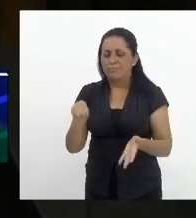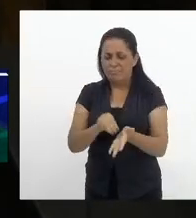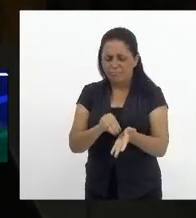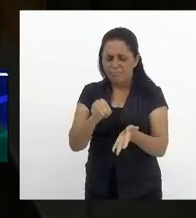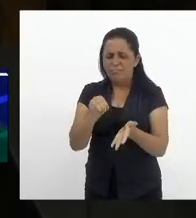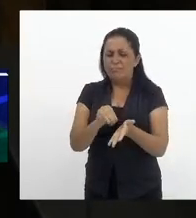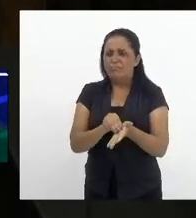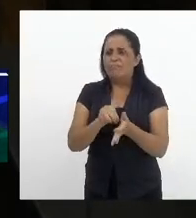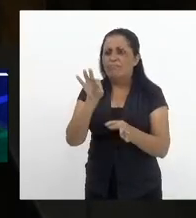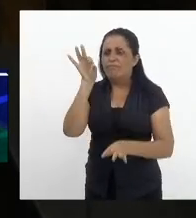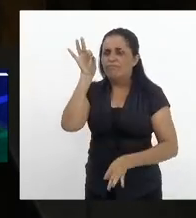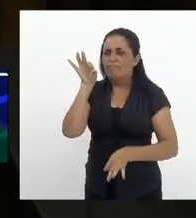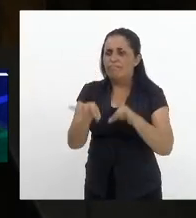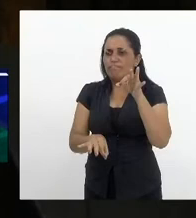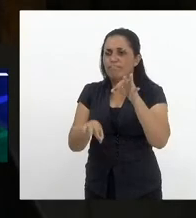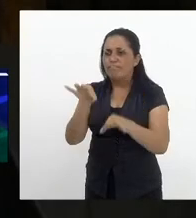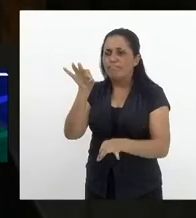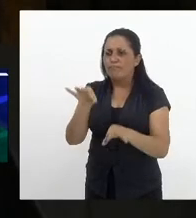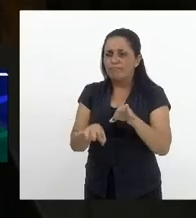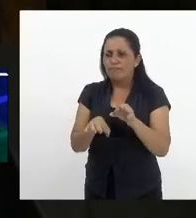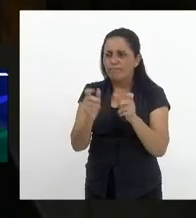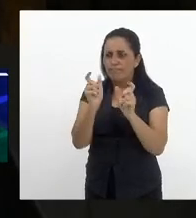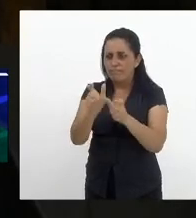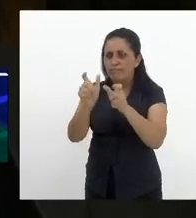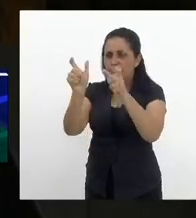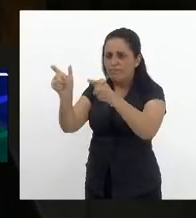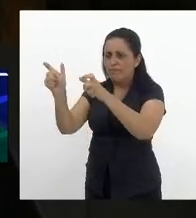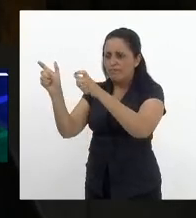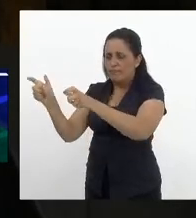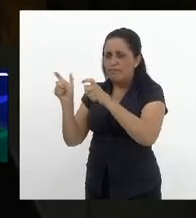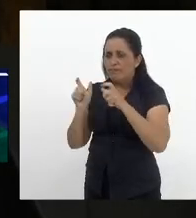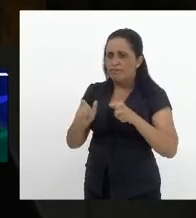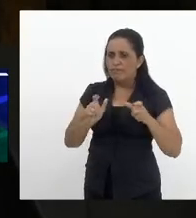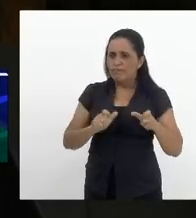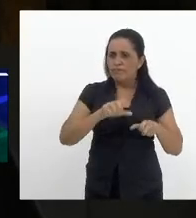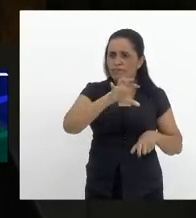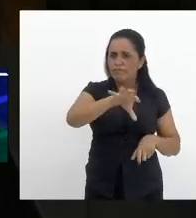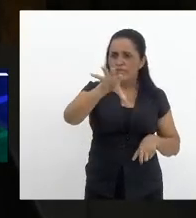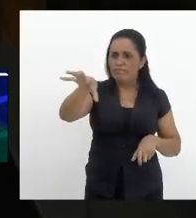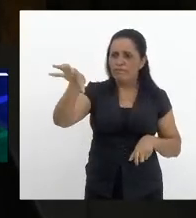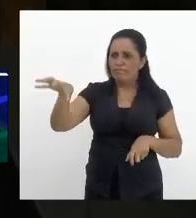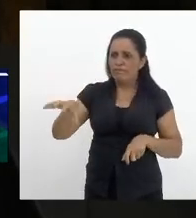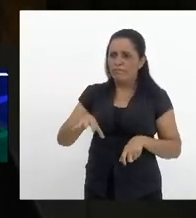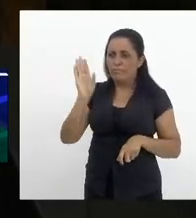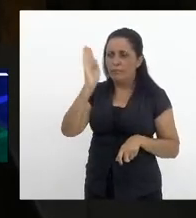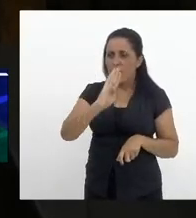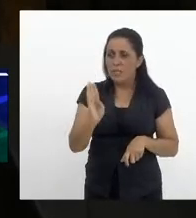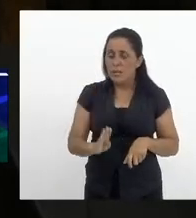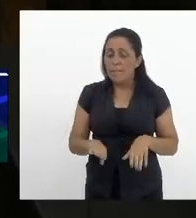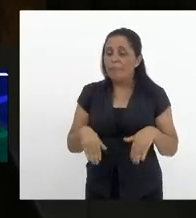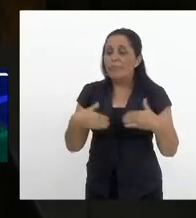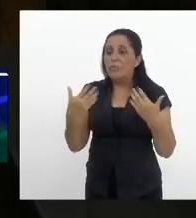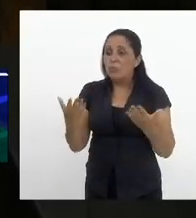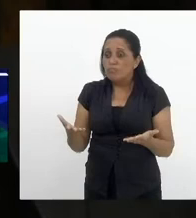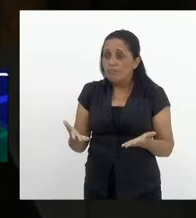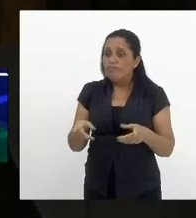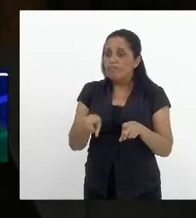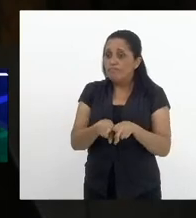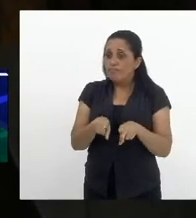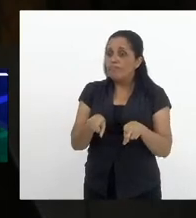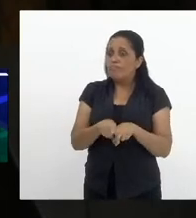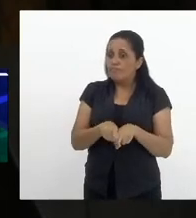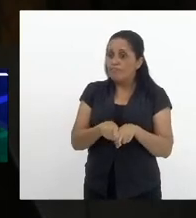injustamente por grandes camadas de população brasileira. Enquanto isso, senhora